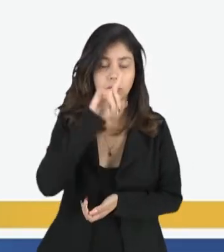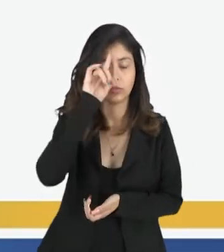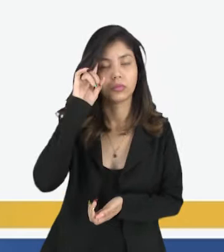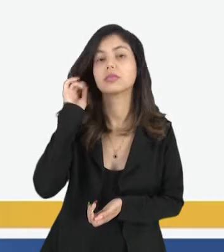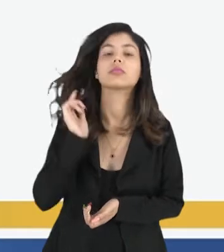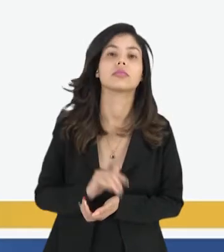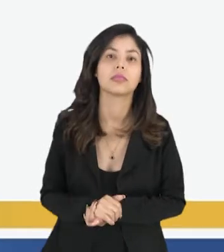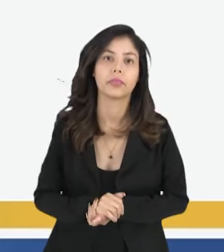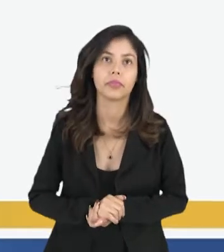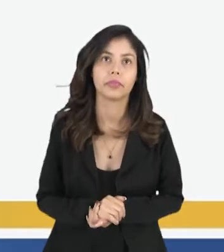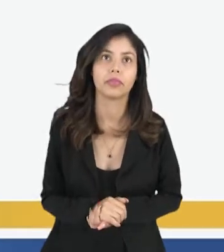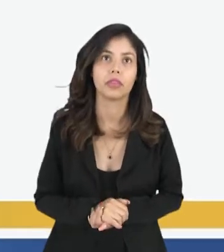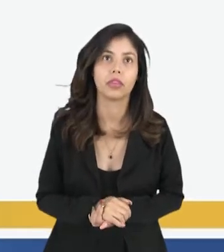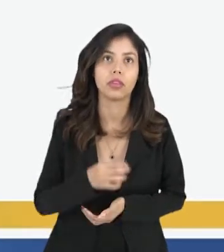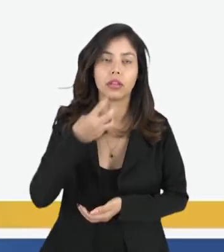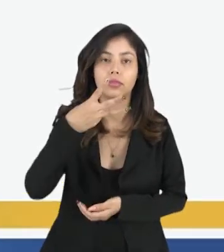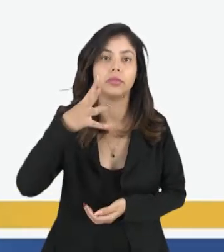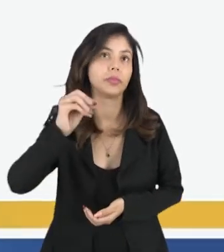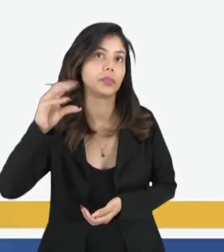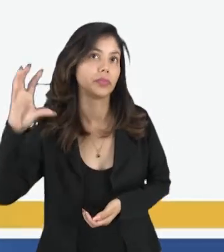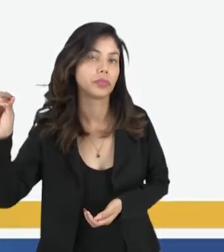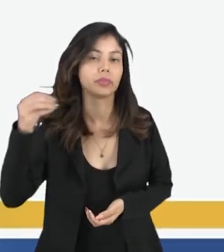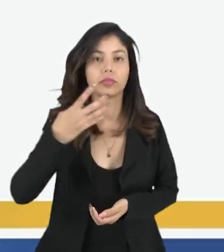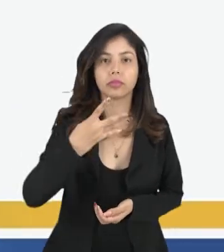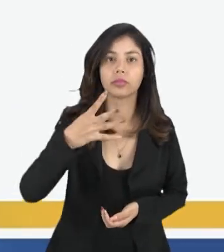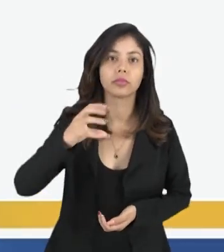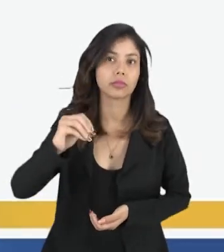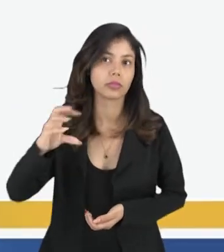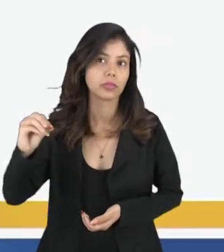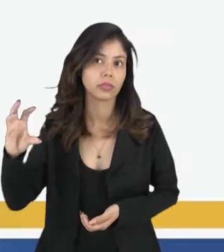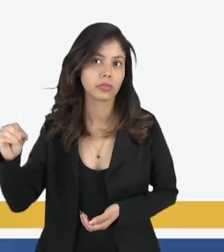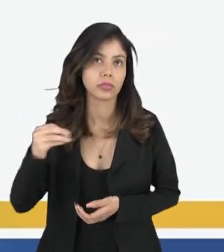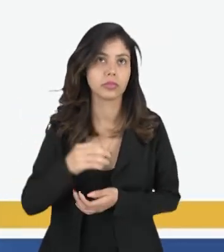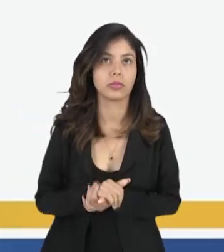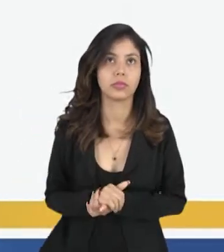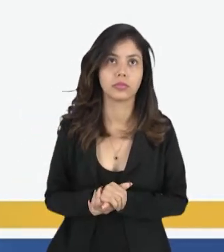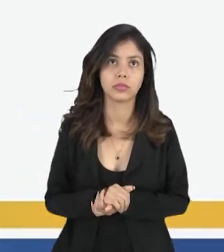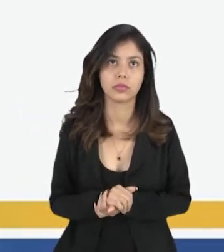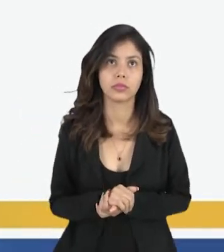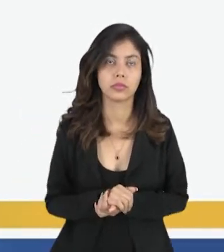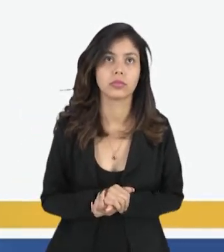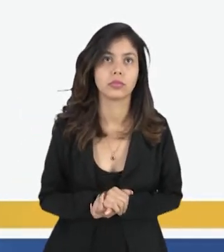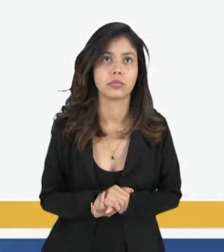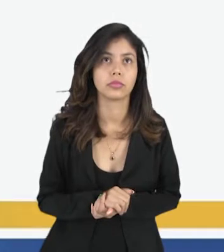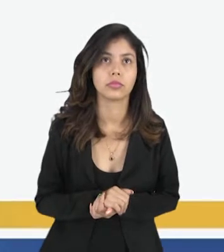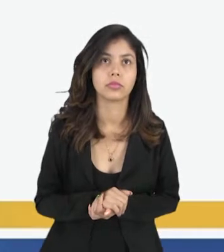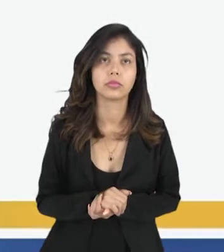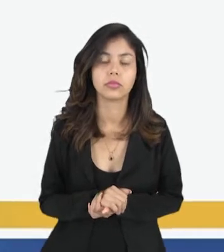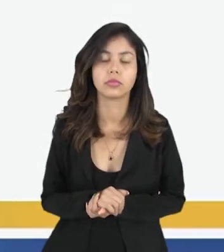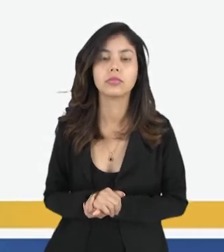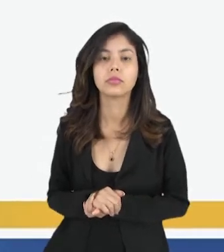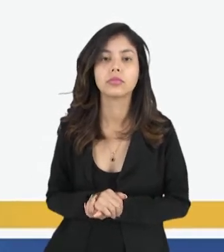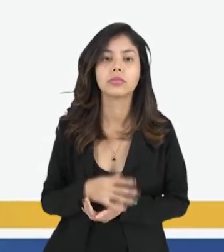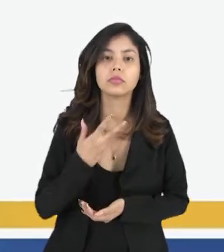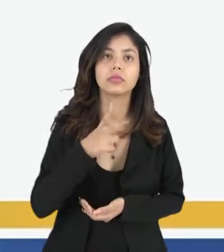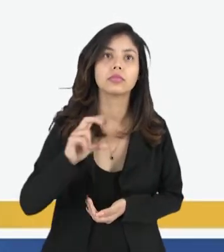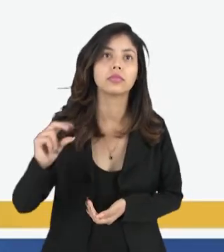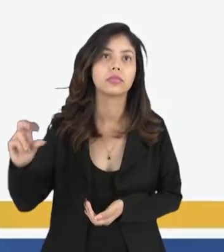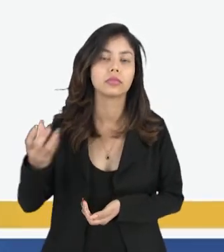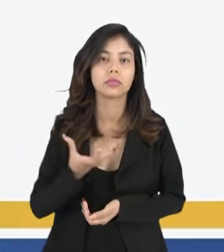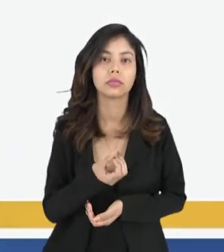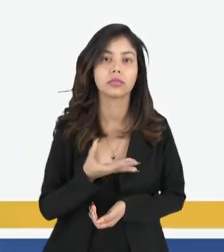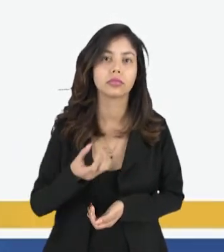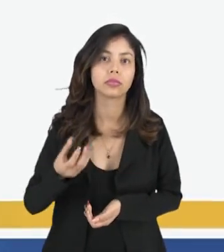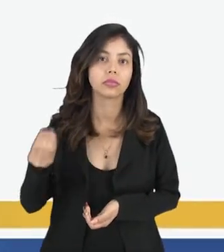o espaço de tempo, de distância. Então, nesse caso, nós temos aí 300, 400,